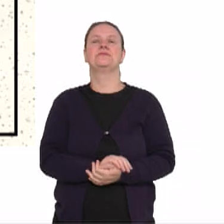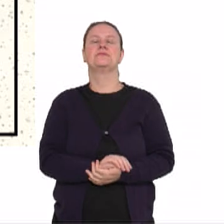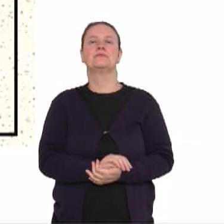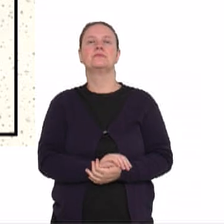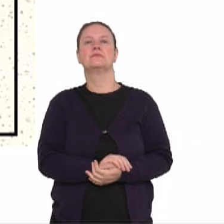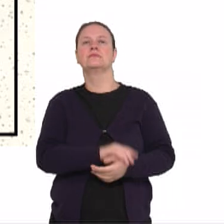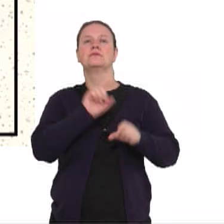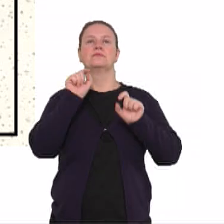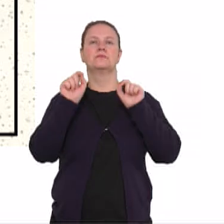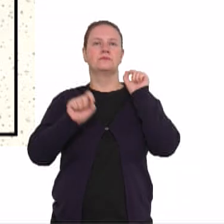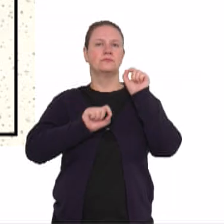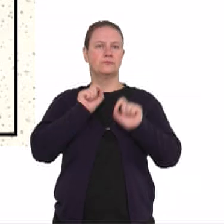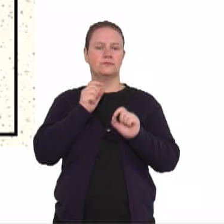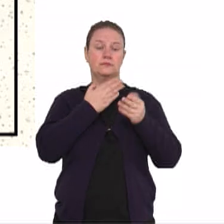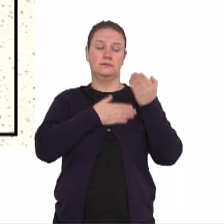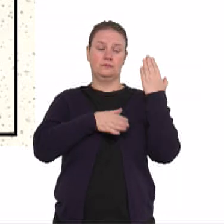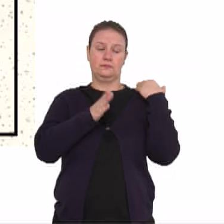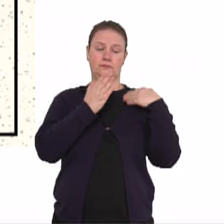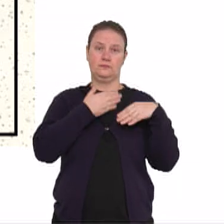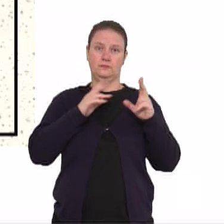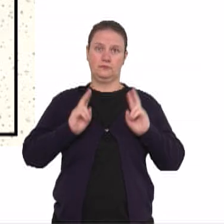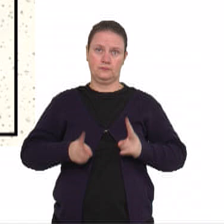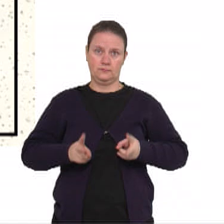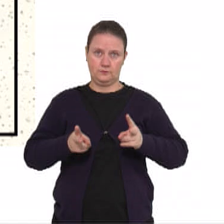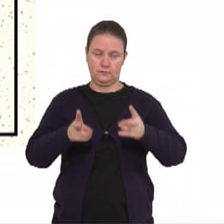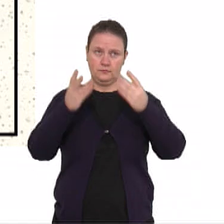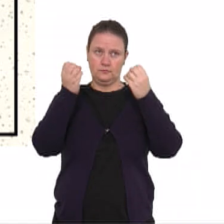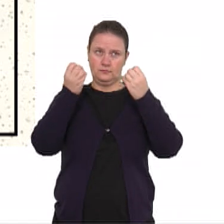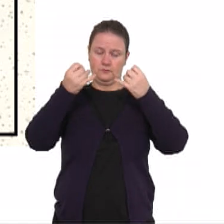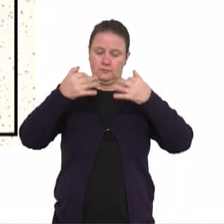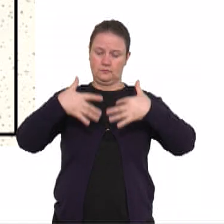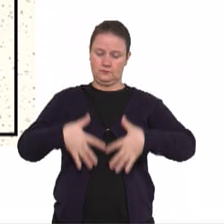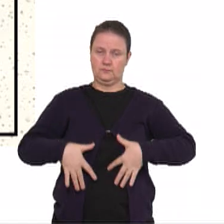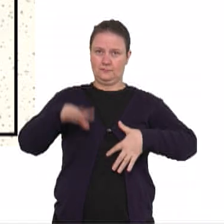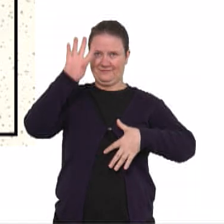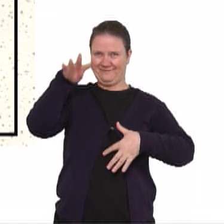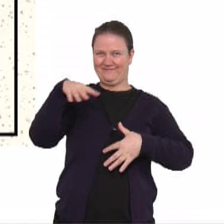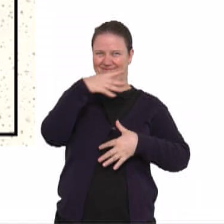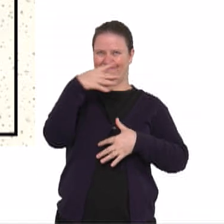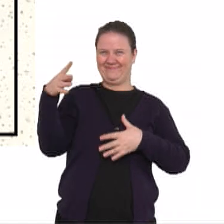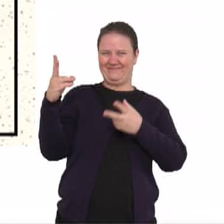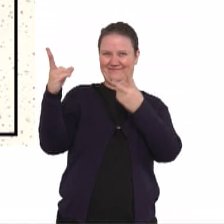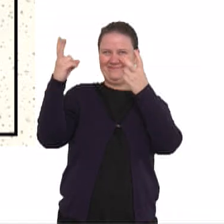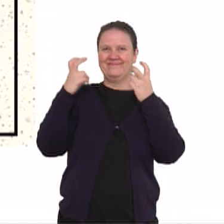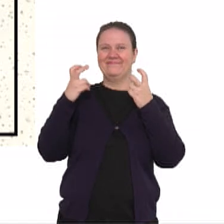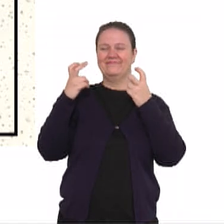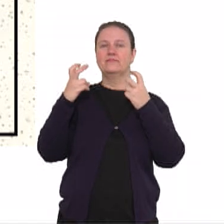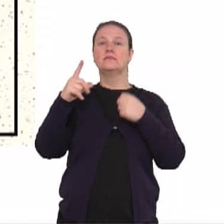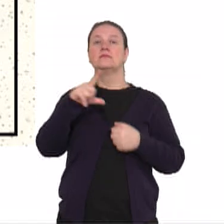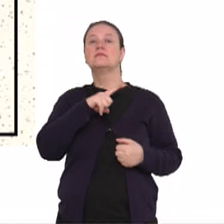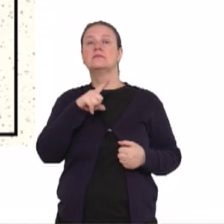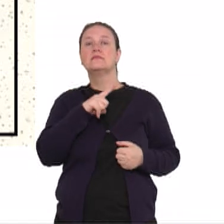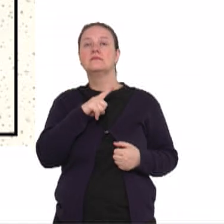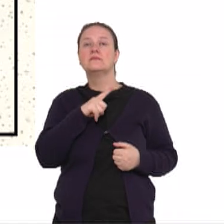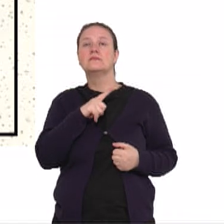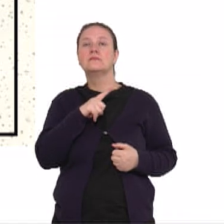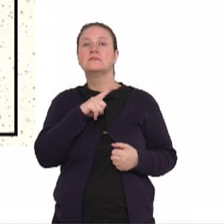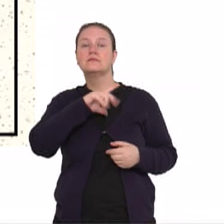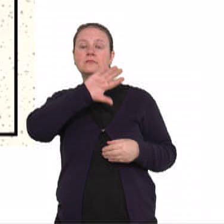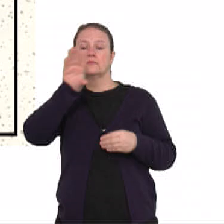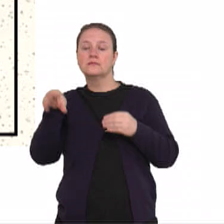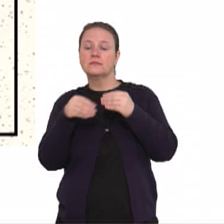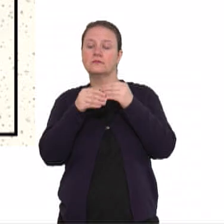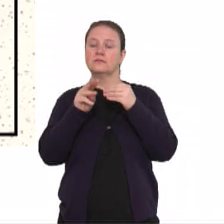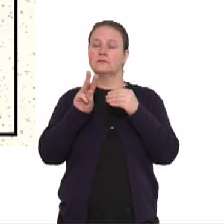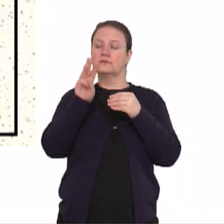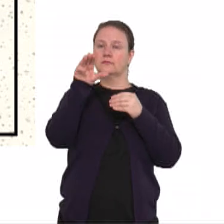continuous. Então, aqui está uma explicação breve, né? Uma tabelinha. I, he, she, it. Eu coloco was, mais o